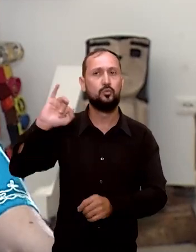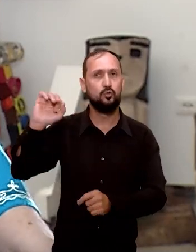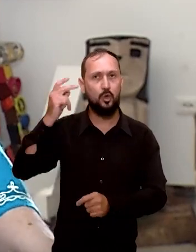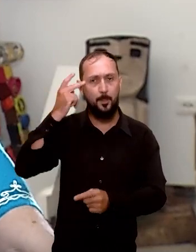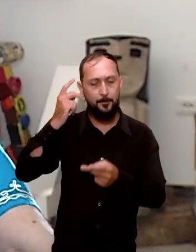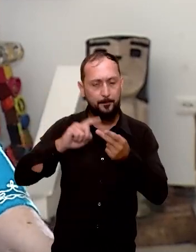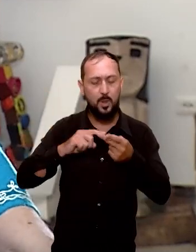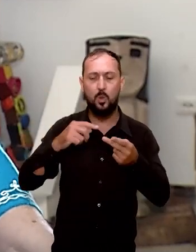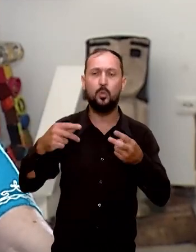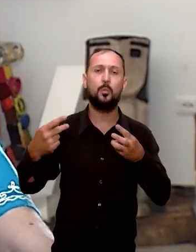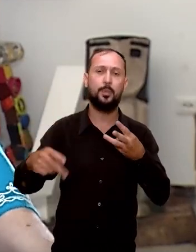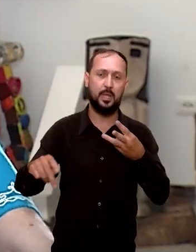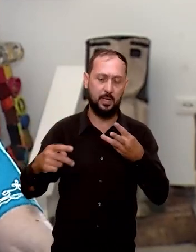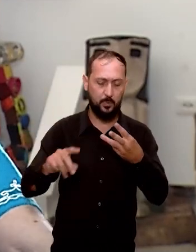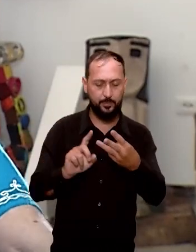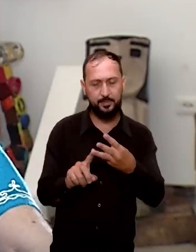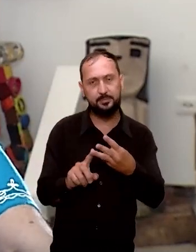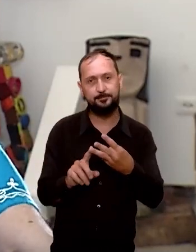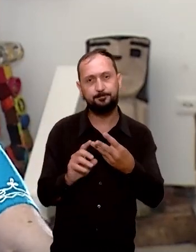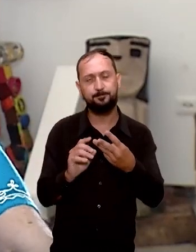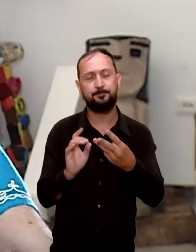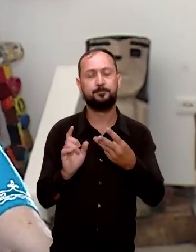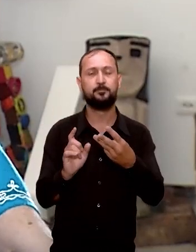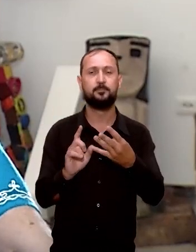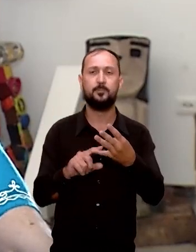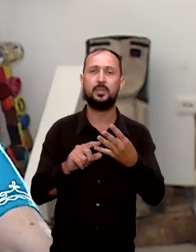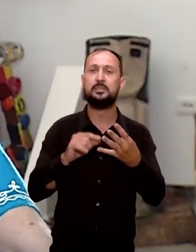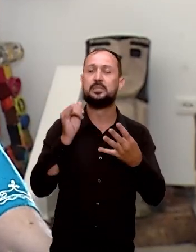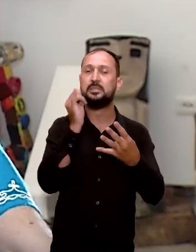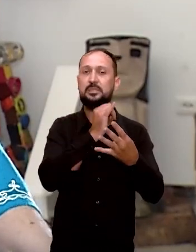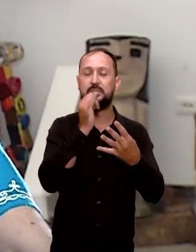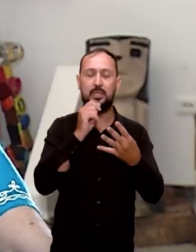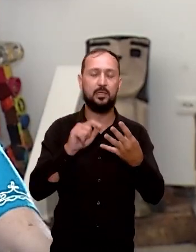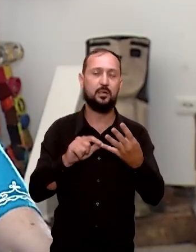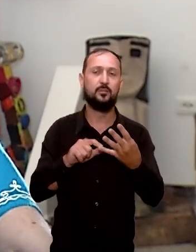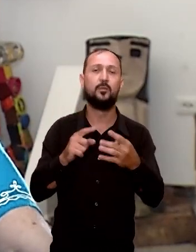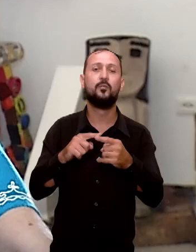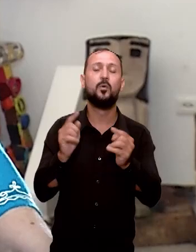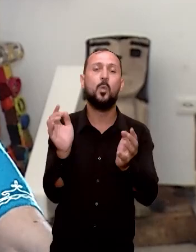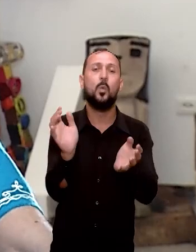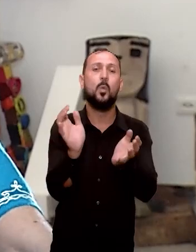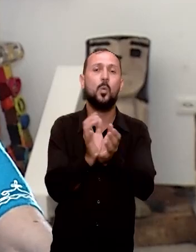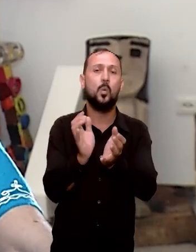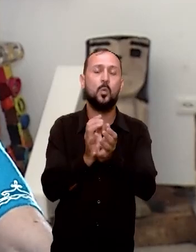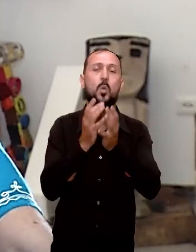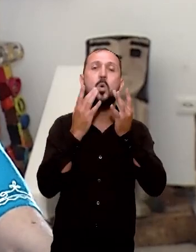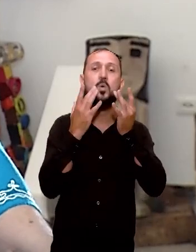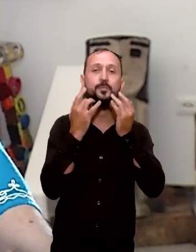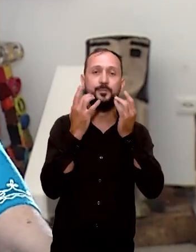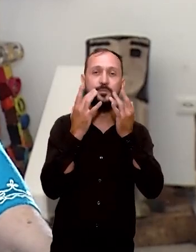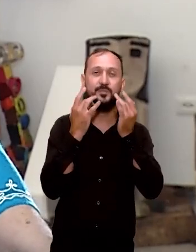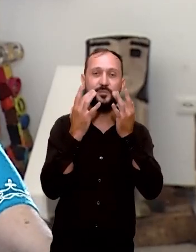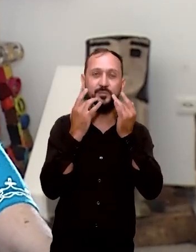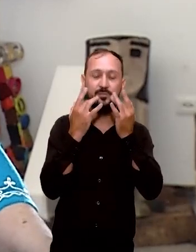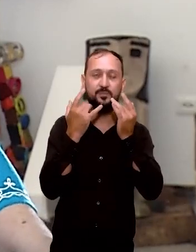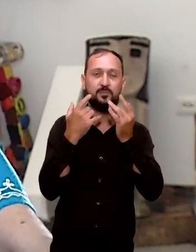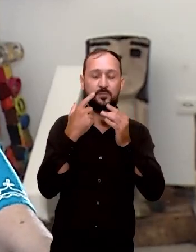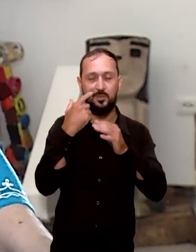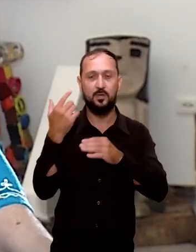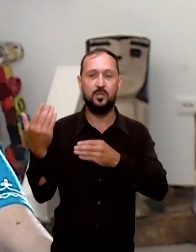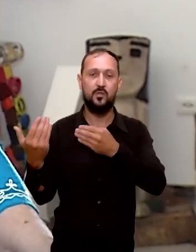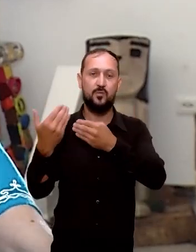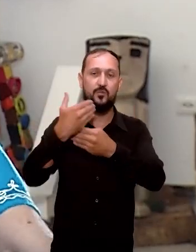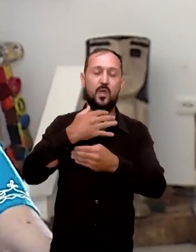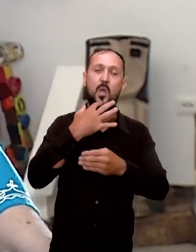expus no Japão, eu expus no Paraguai, na Itália. Na Itália foi um grupo de teatro